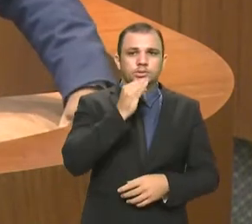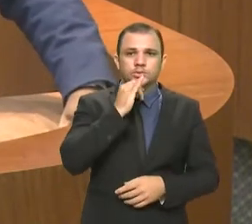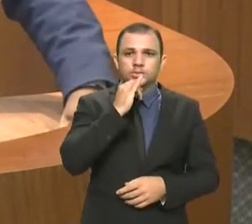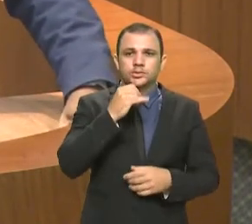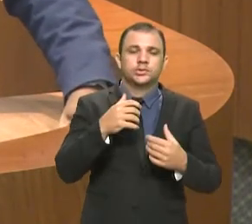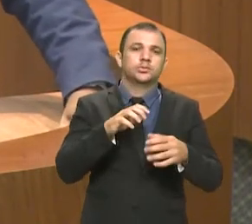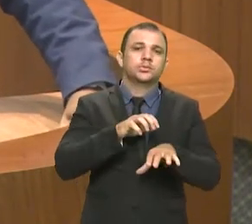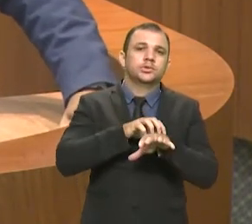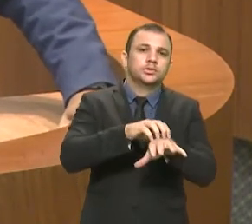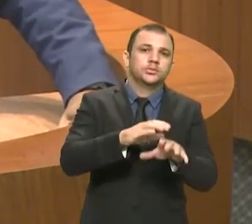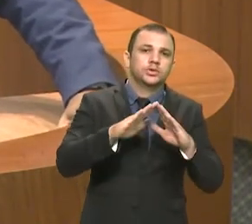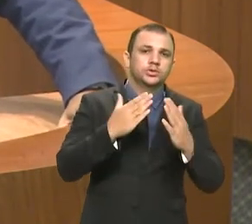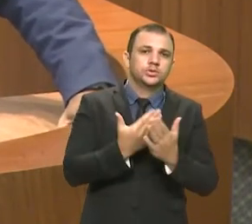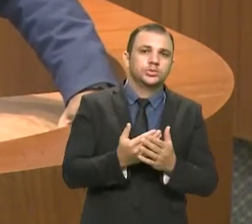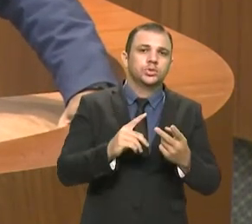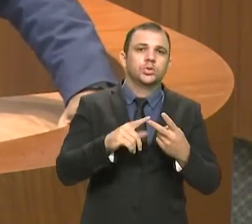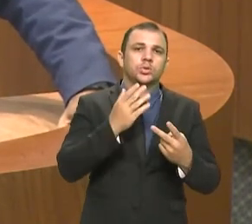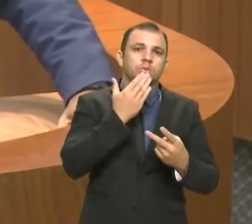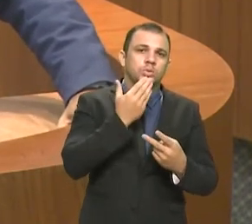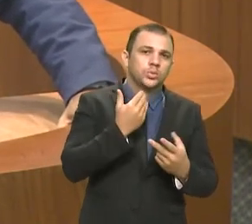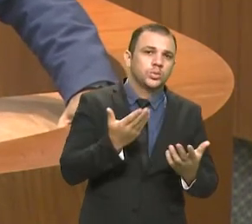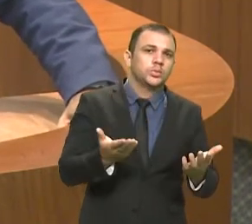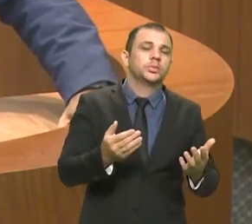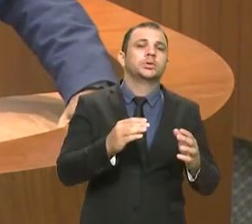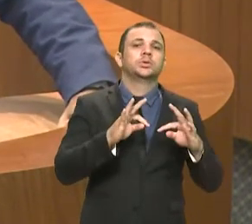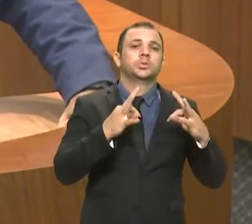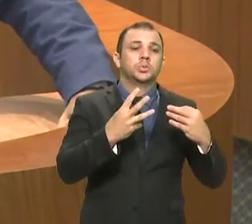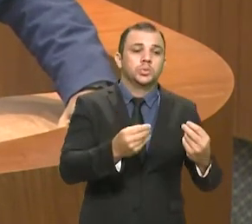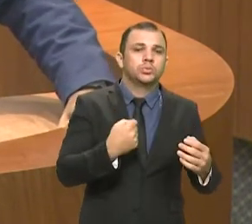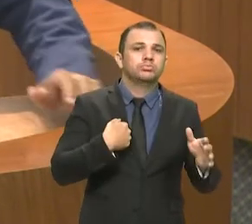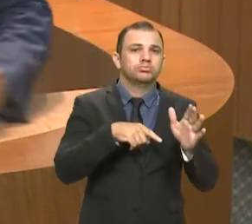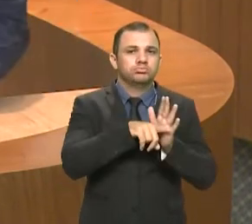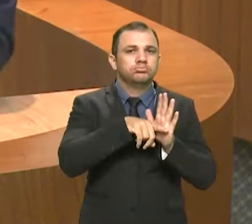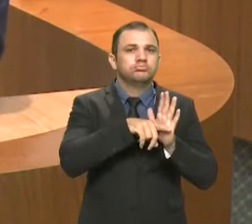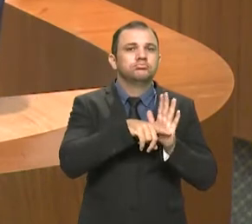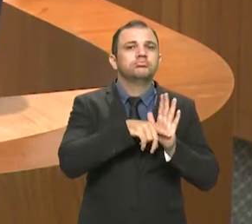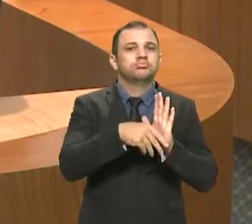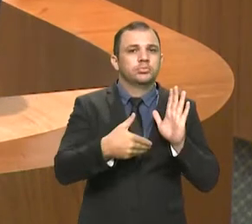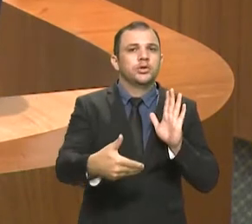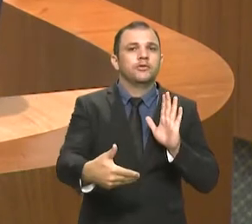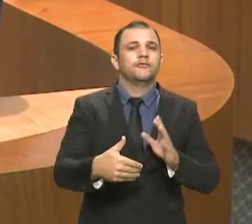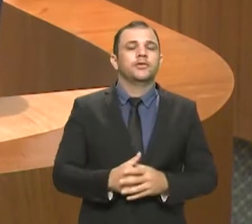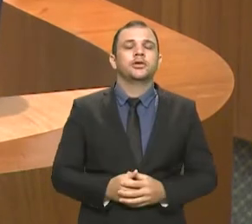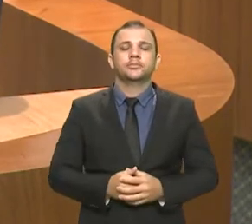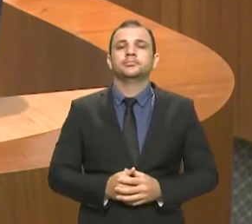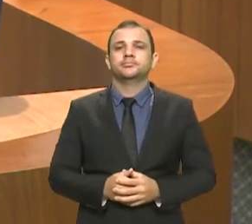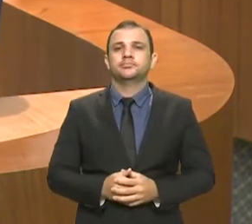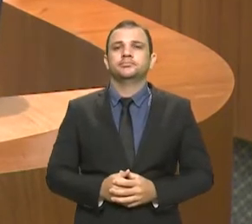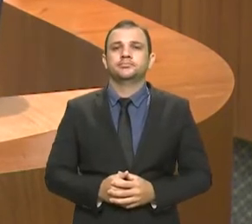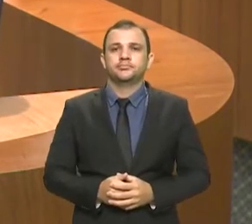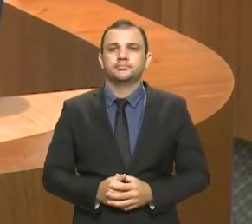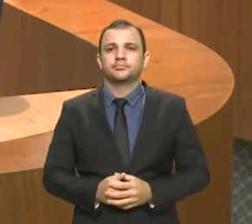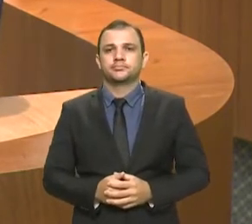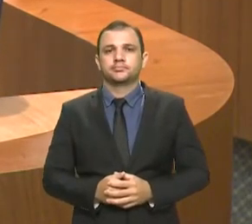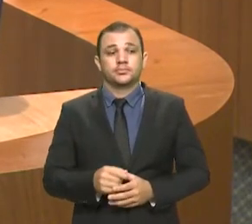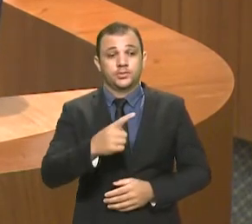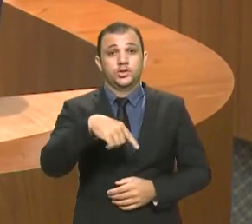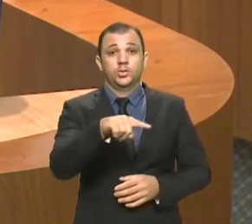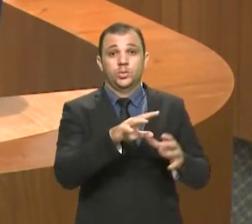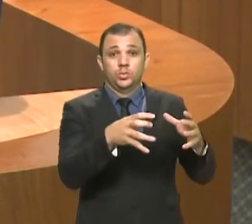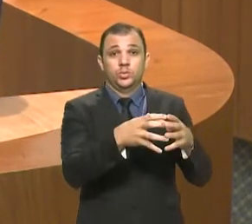partir de agora passaremos a investigar. Professor de Lagoa do Mato, contem com o professor e deputado Wellington do